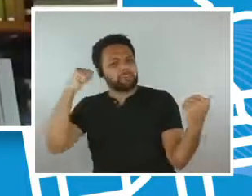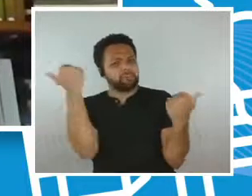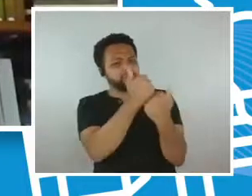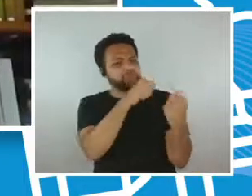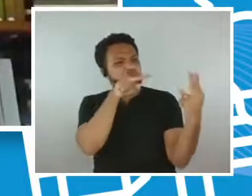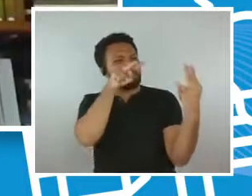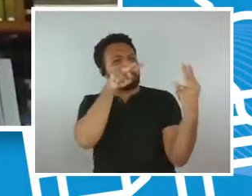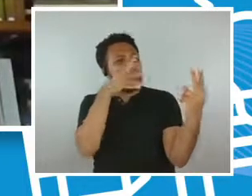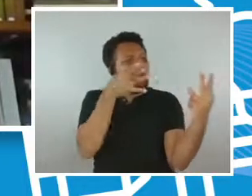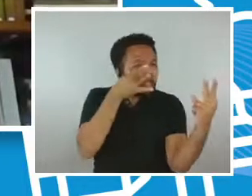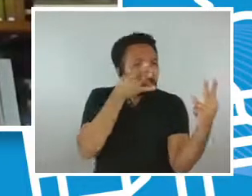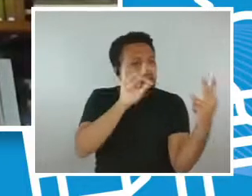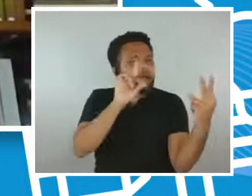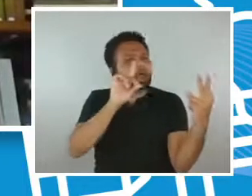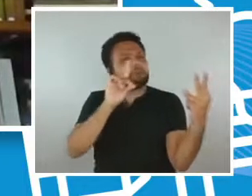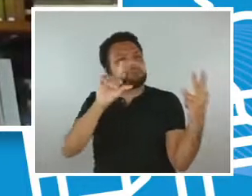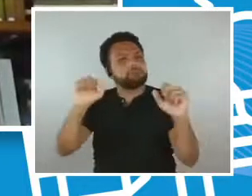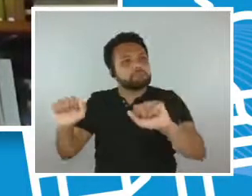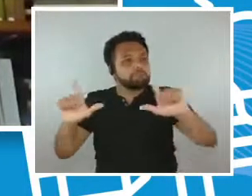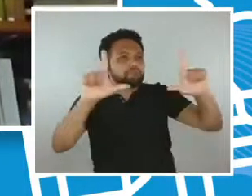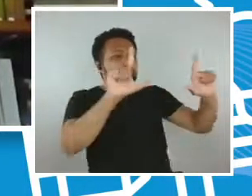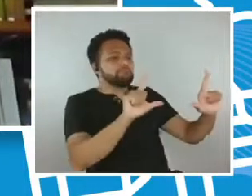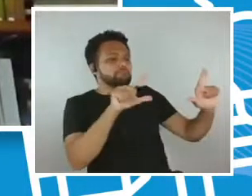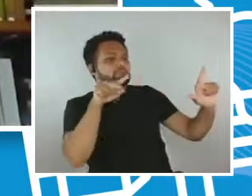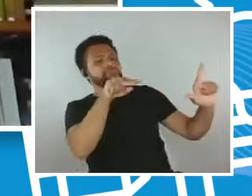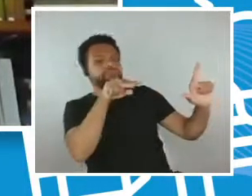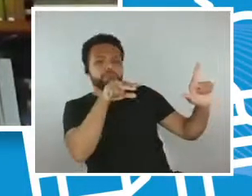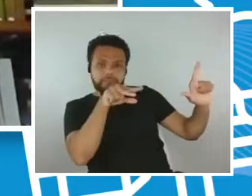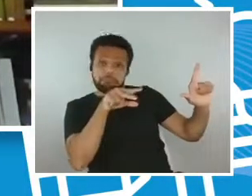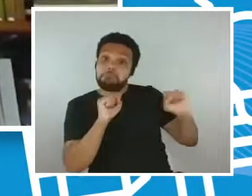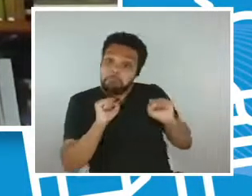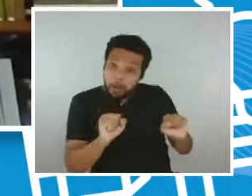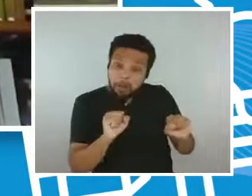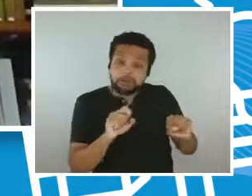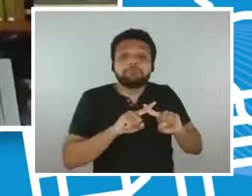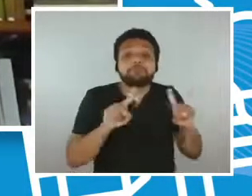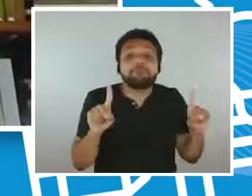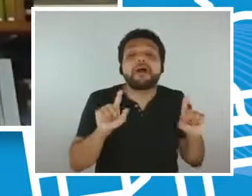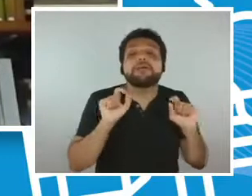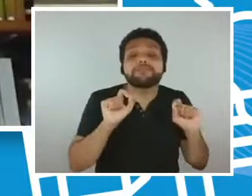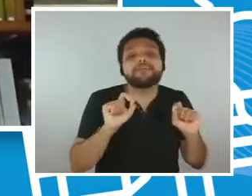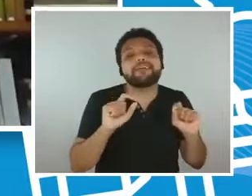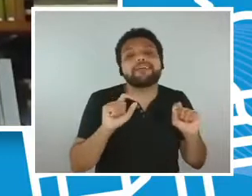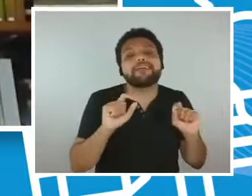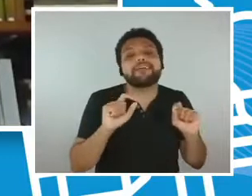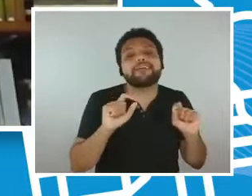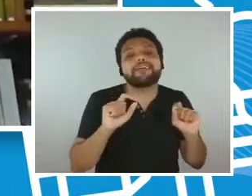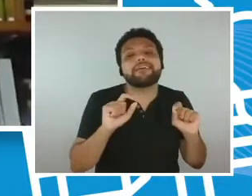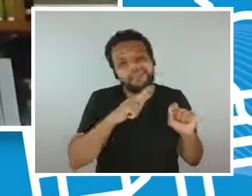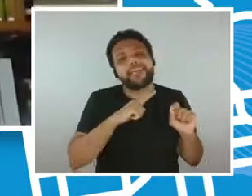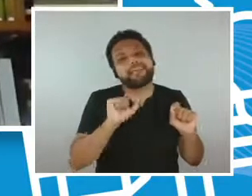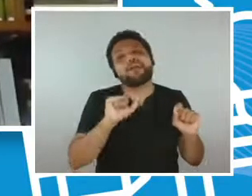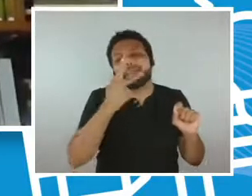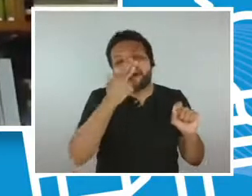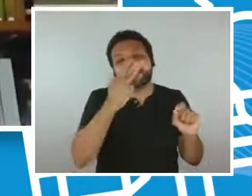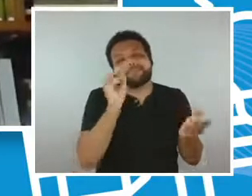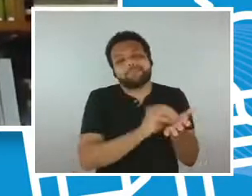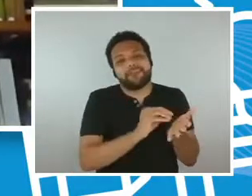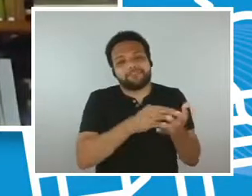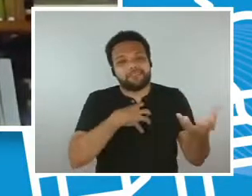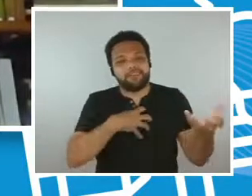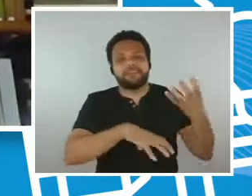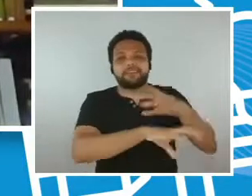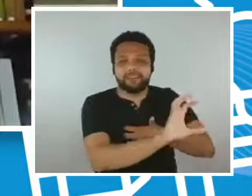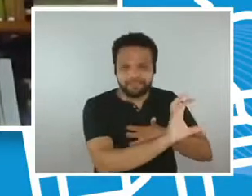Poder eu posso, mas isso traz um preço, que é a falta de empatia, a falta de troca que a